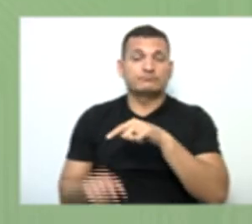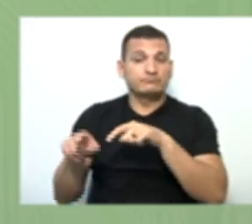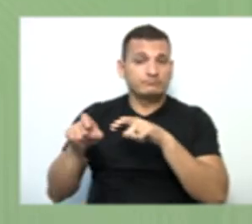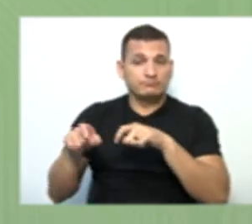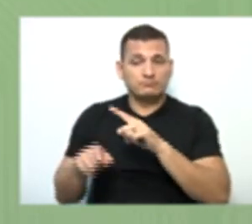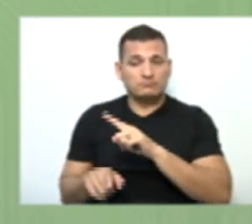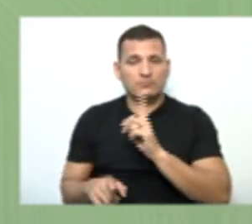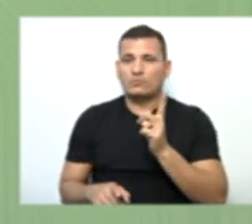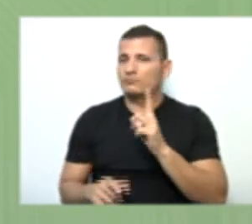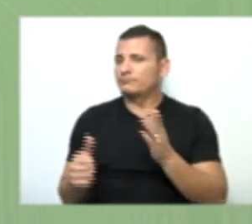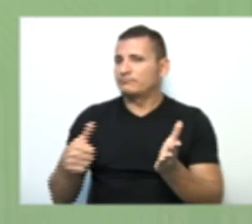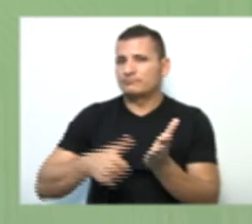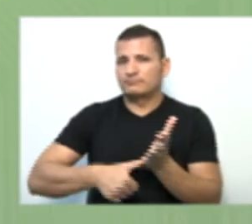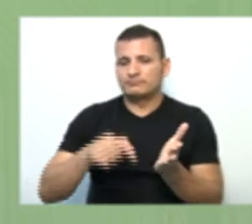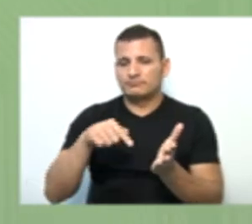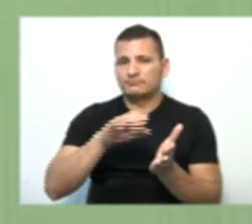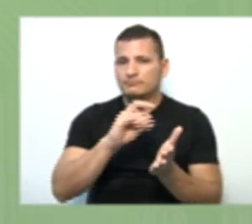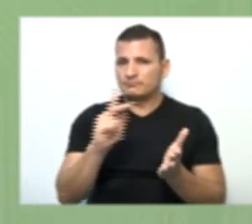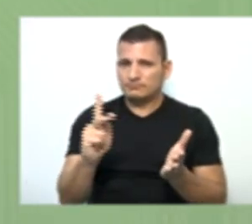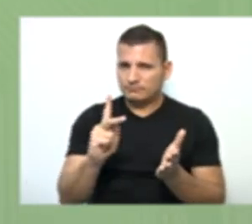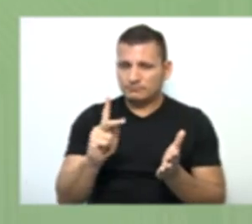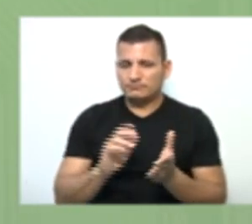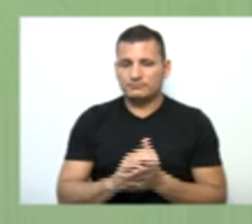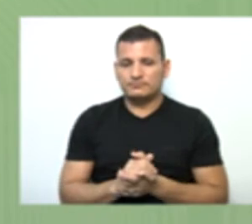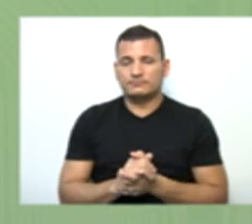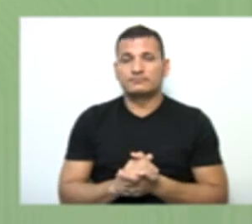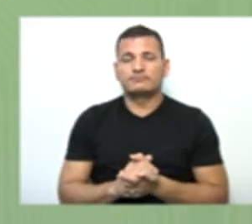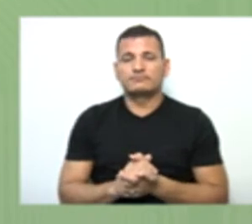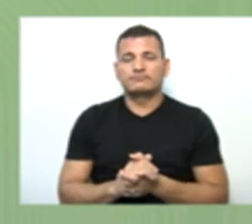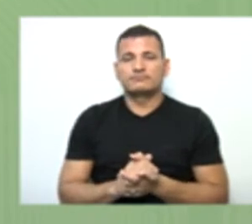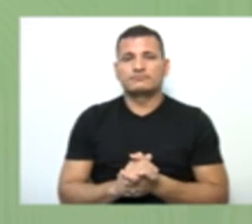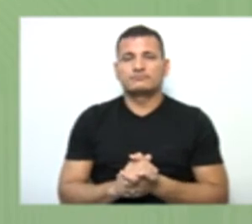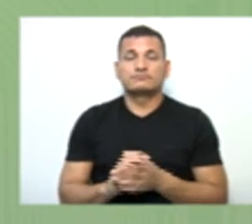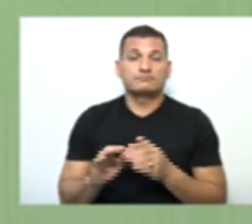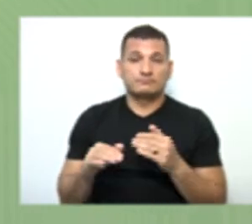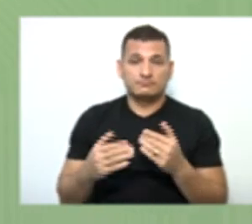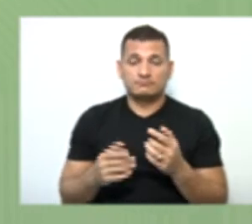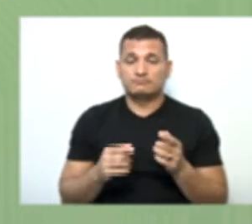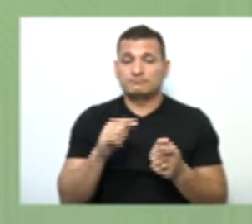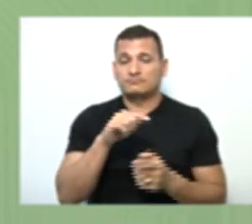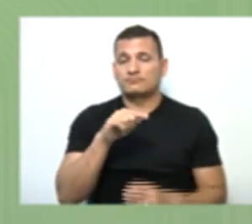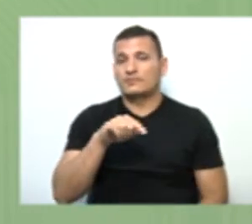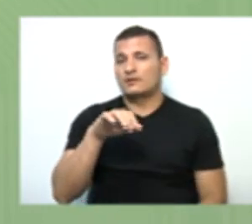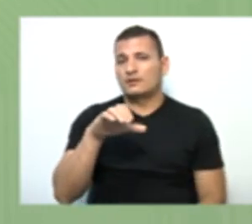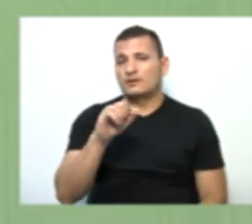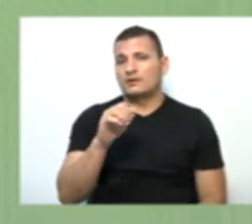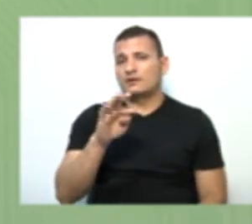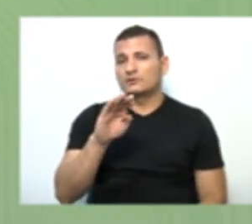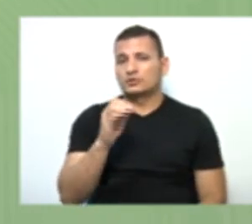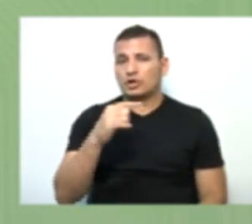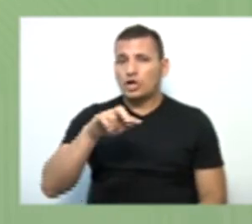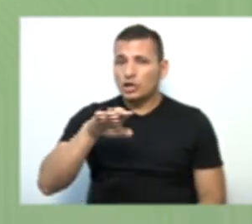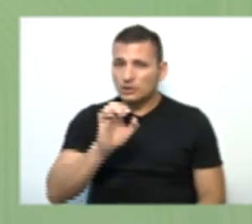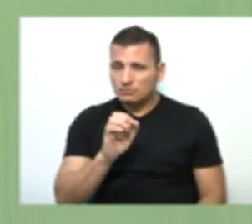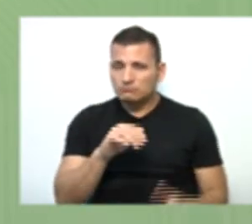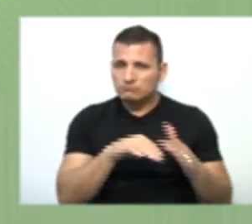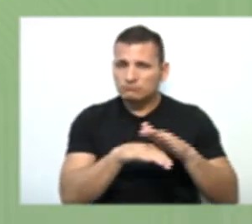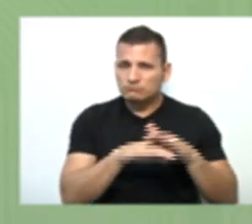da cooperativa. Ah, então esse estoque é uma operação com